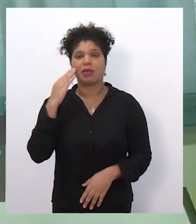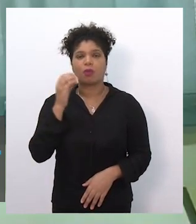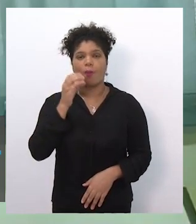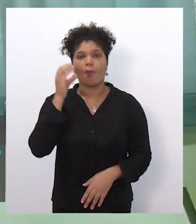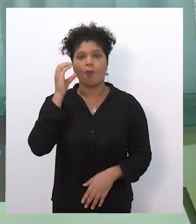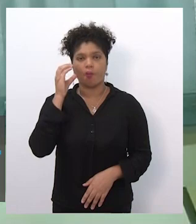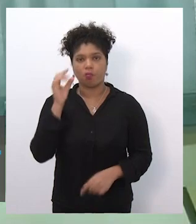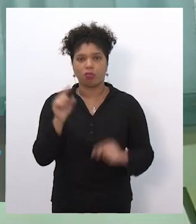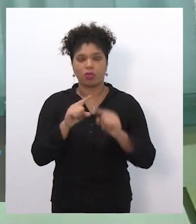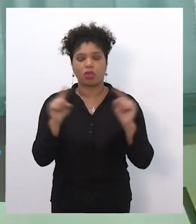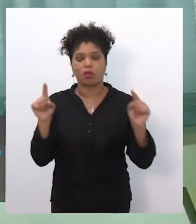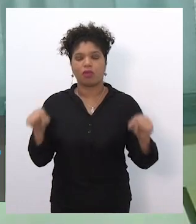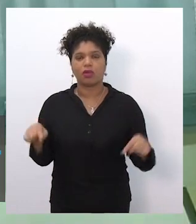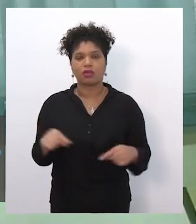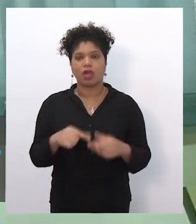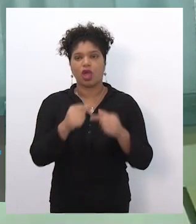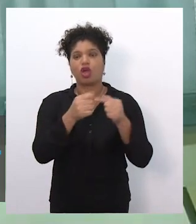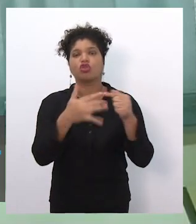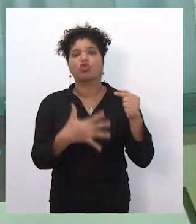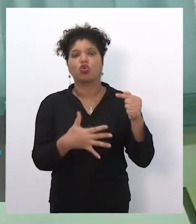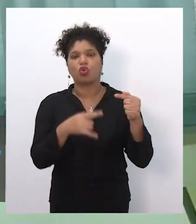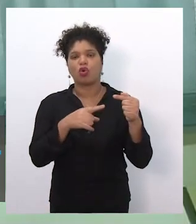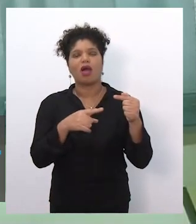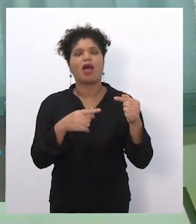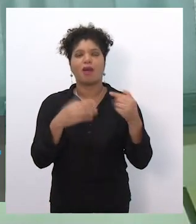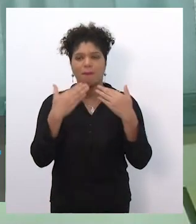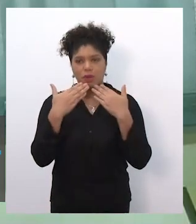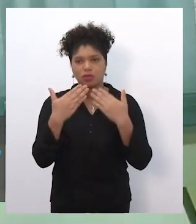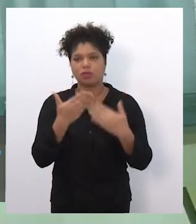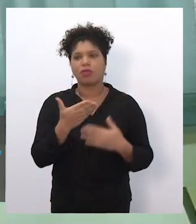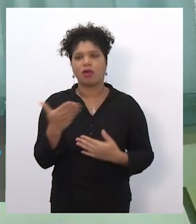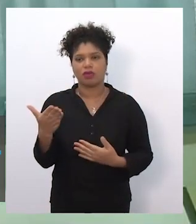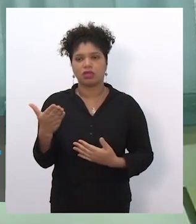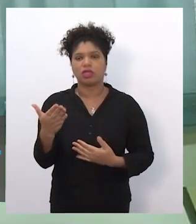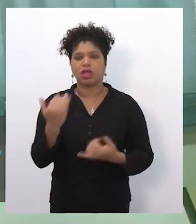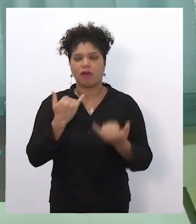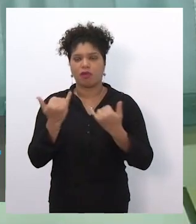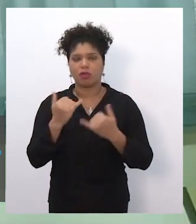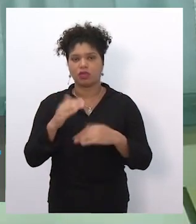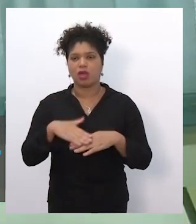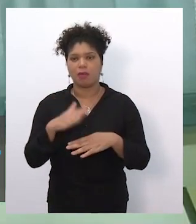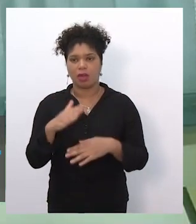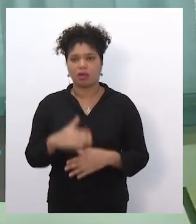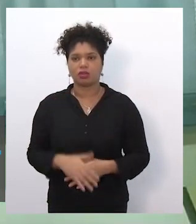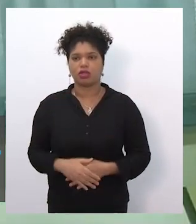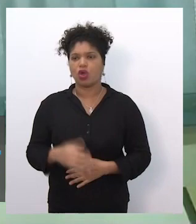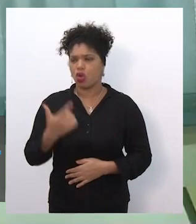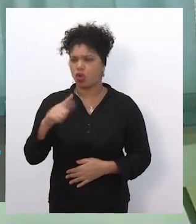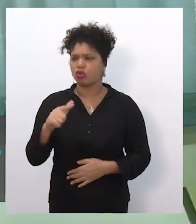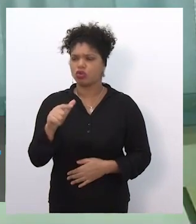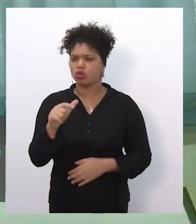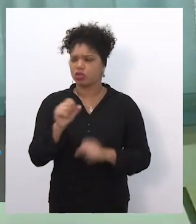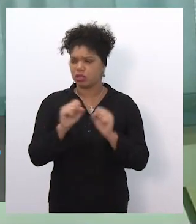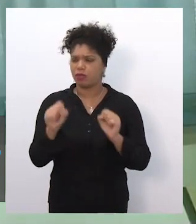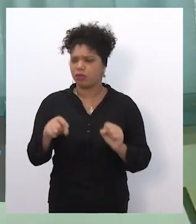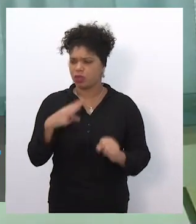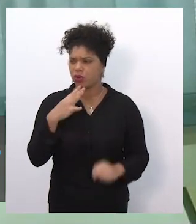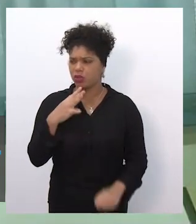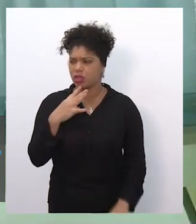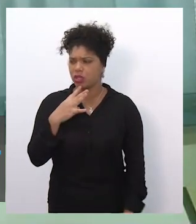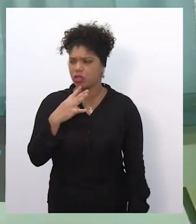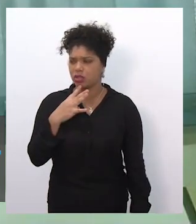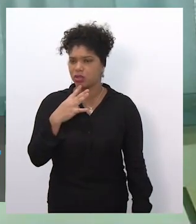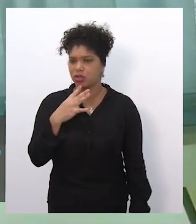e digita no Google, ele vai dar as informações, no caso da placa-mãe. Conhece algum outro sistema, Felipe? Por que eu falo assim? Porque eu não